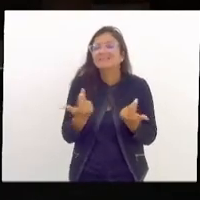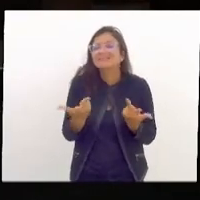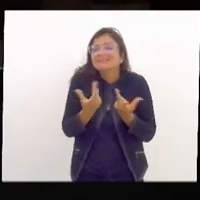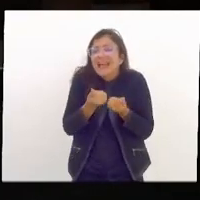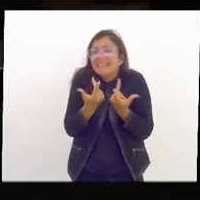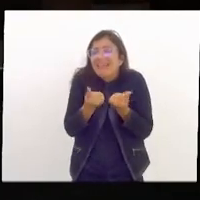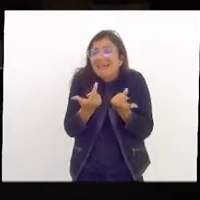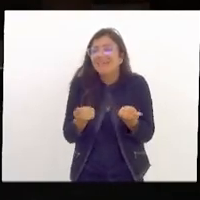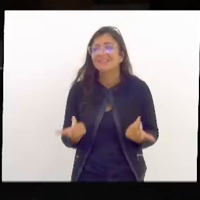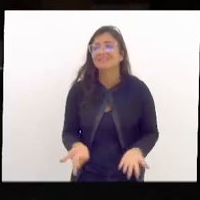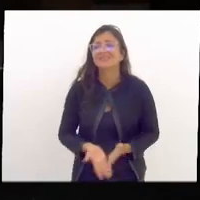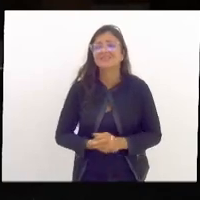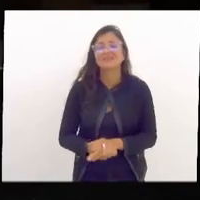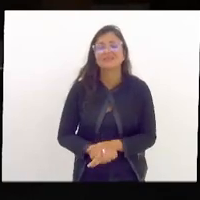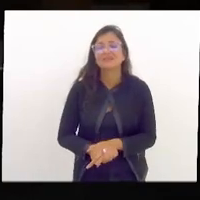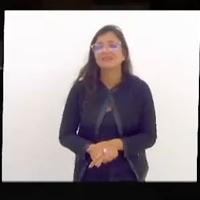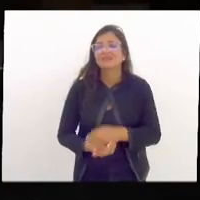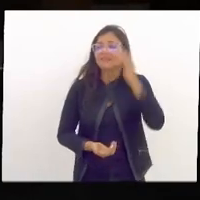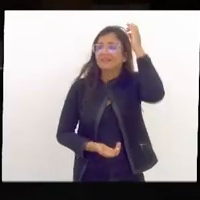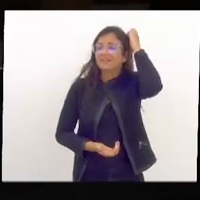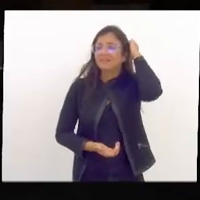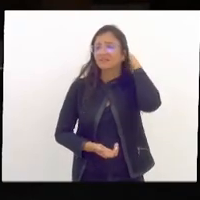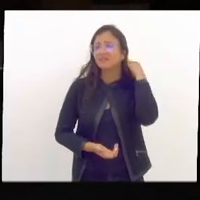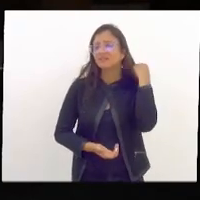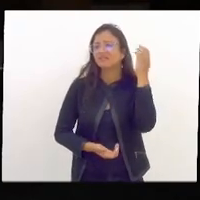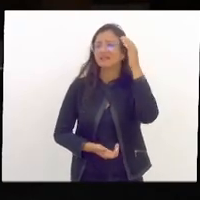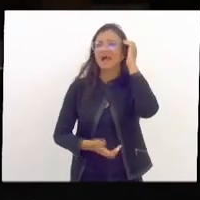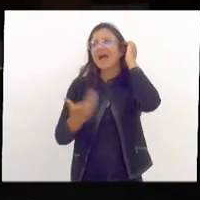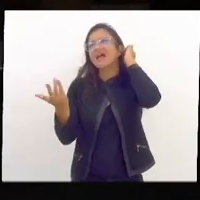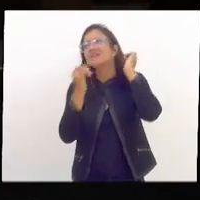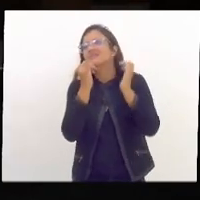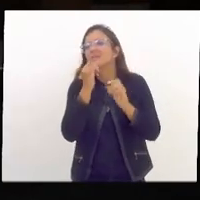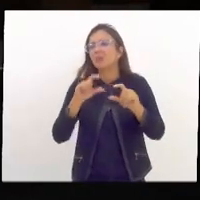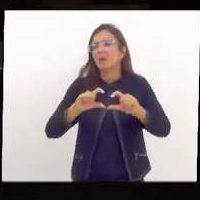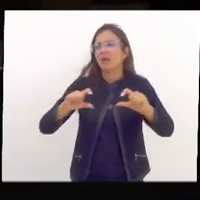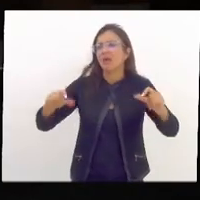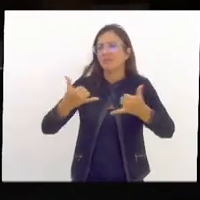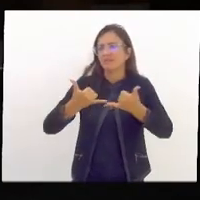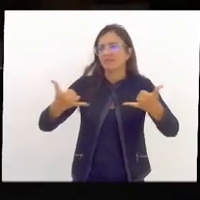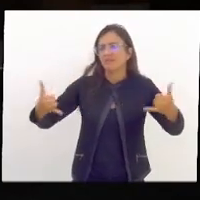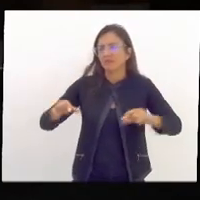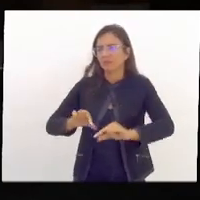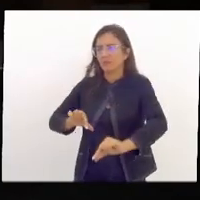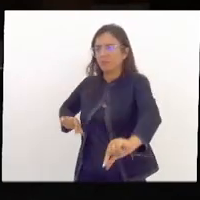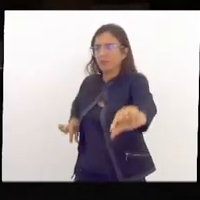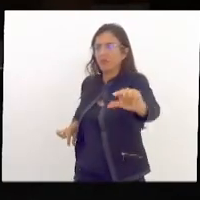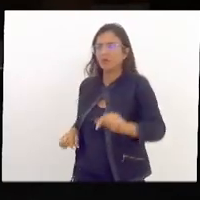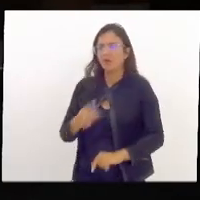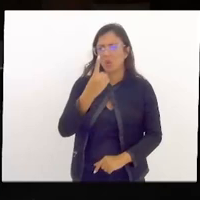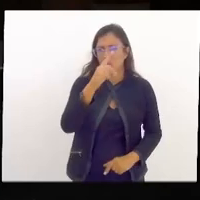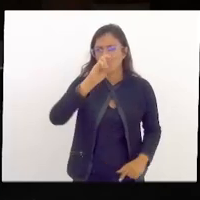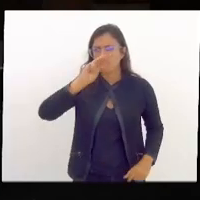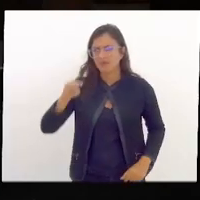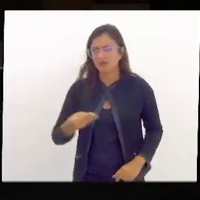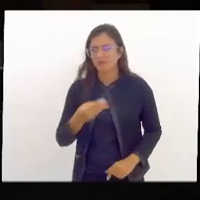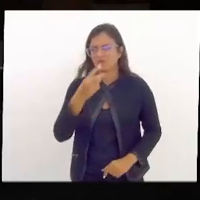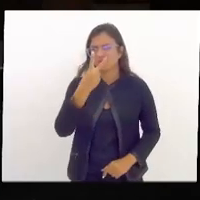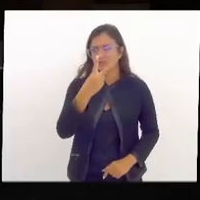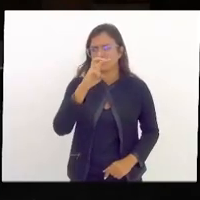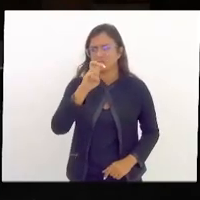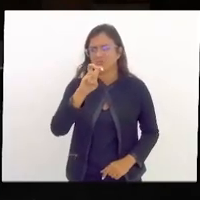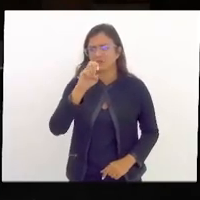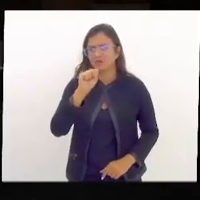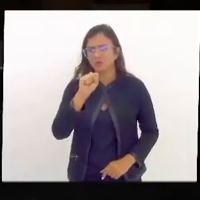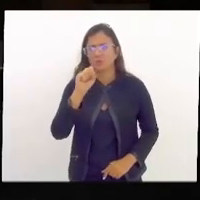aí? Diz aí, ó, instalação de cabo subterrâneo, R$ 1.258.000. Qual o trecho? A gente